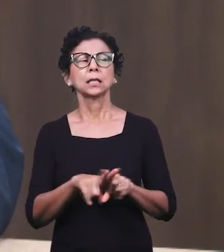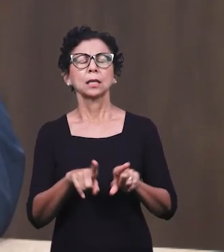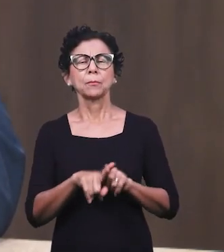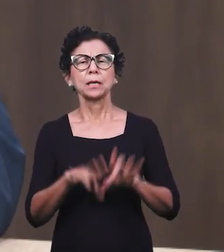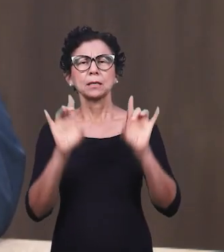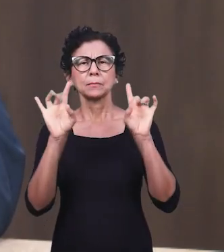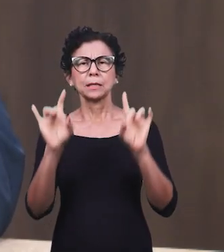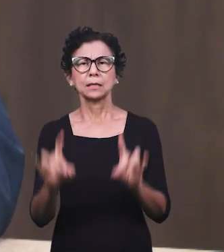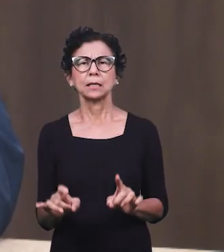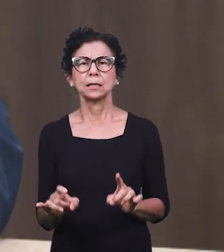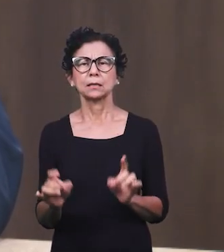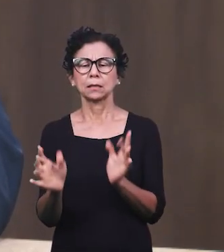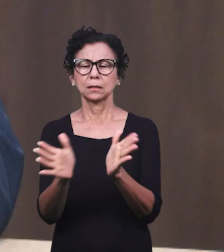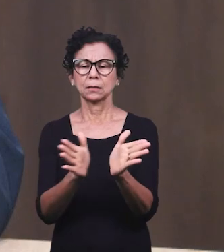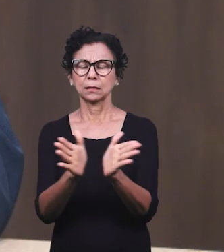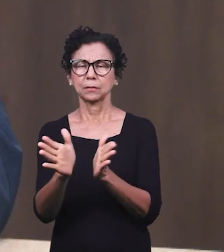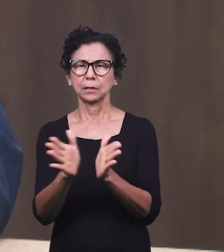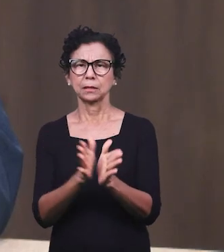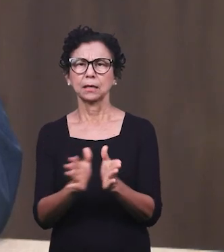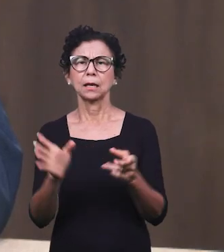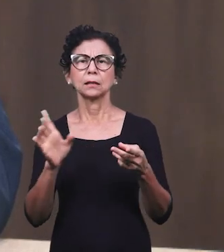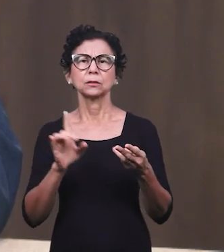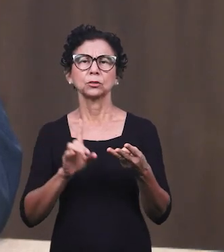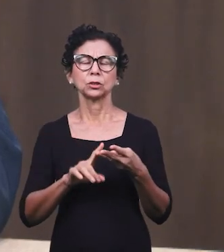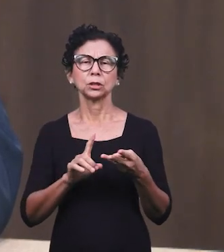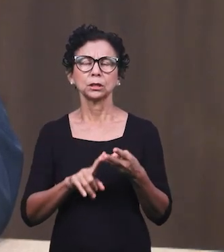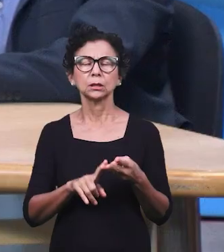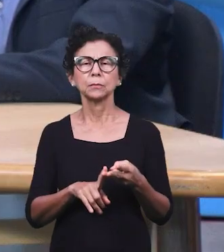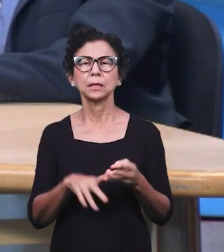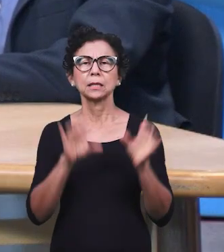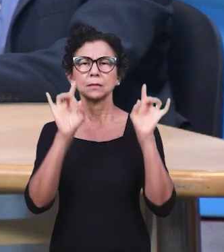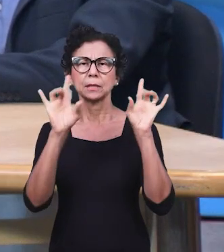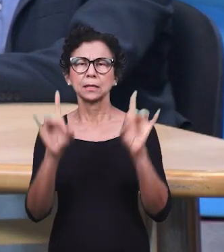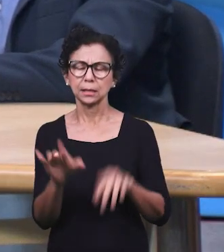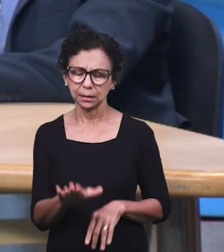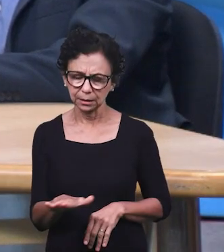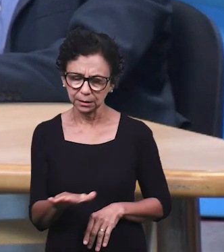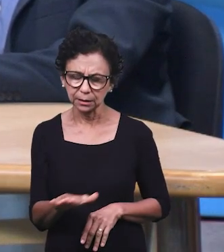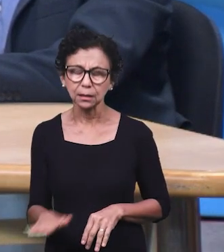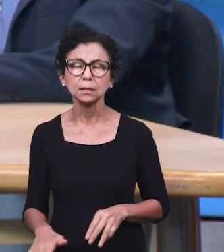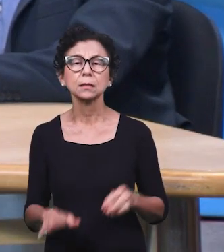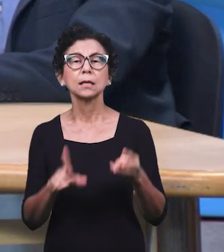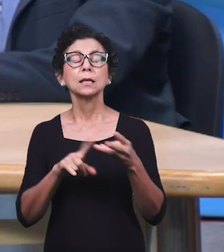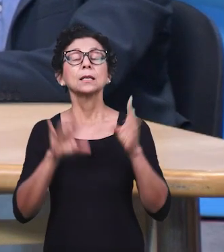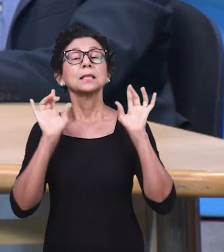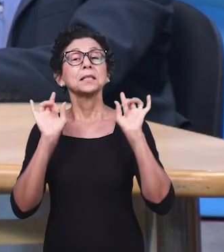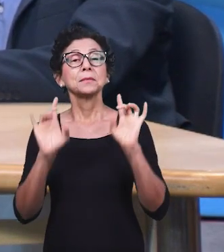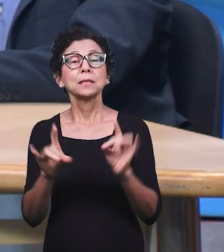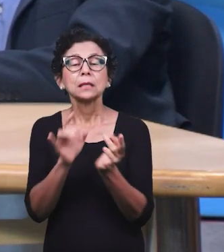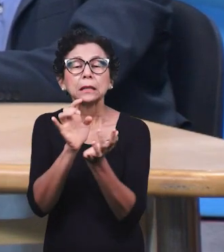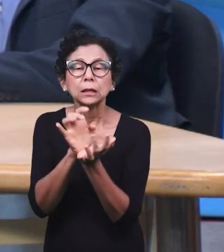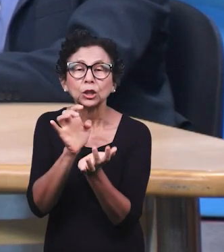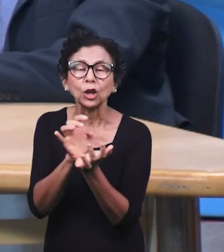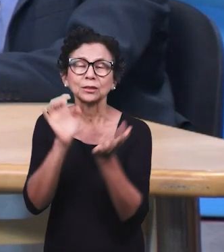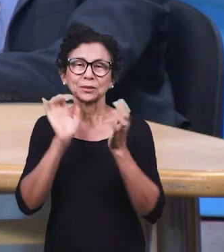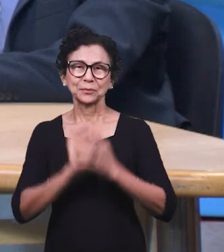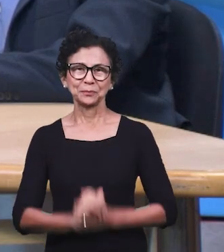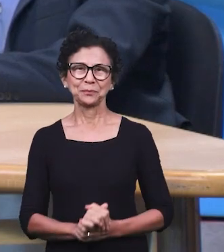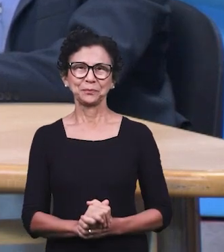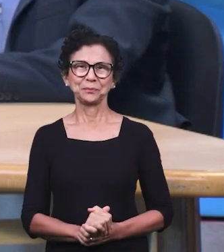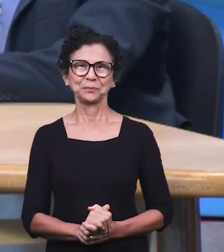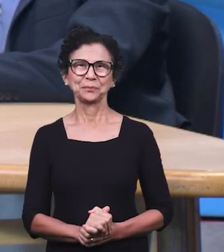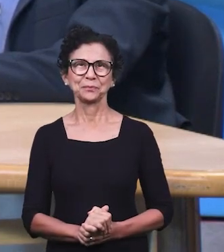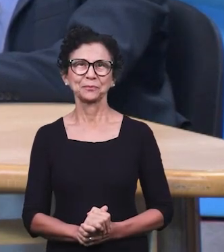especiais, odontogeriatria e odontopediatria. Doutor João, é um prazer tê-lo aqui, quero agradecer o senhor ter atendido